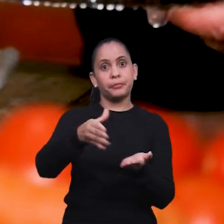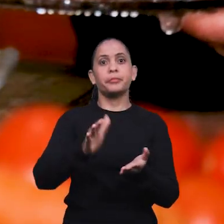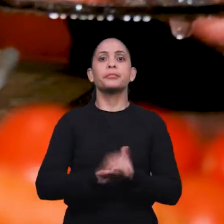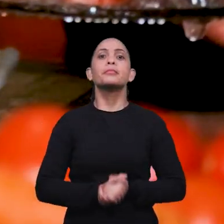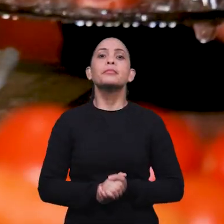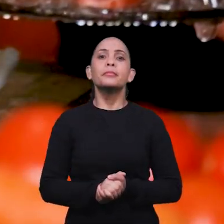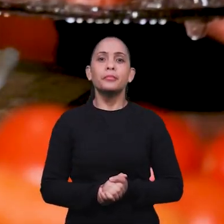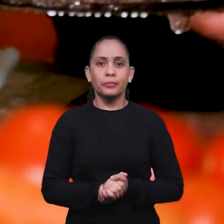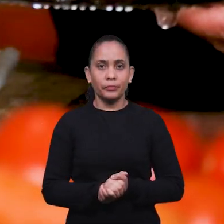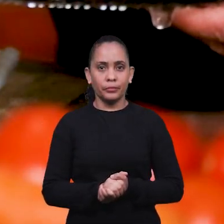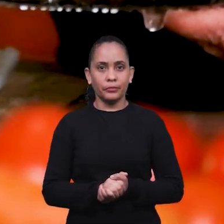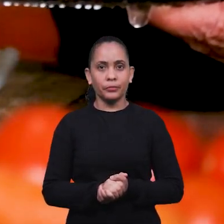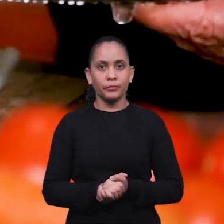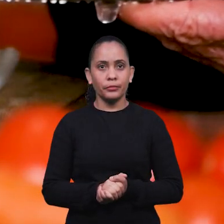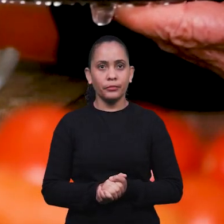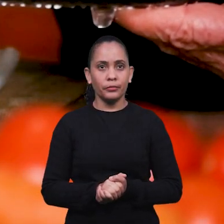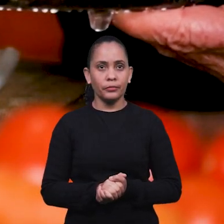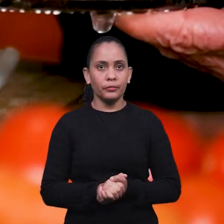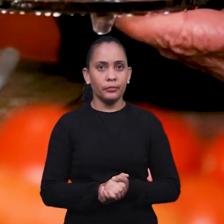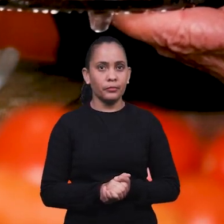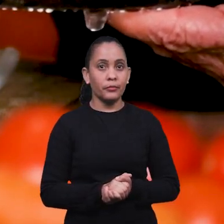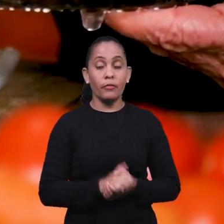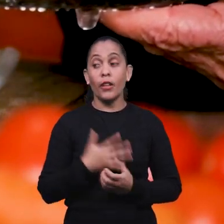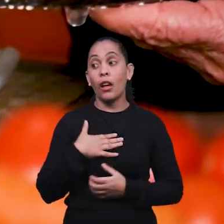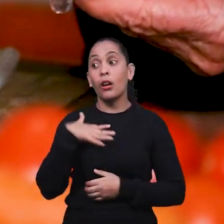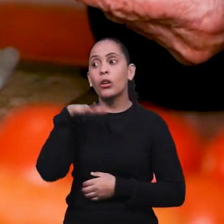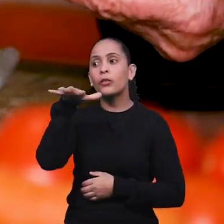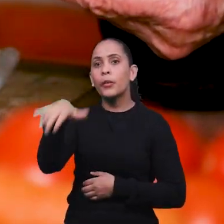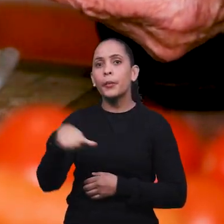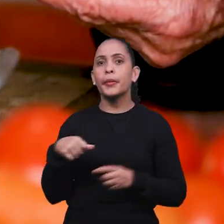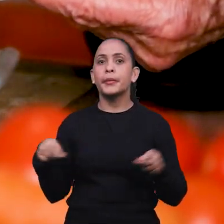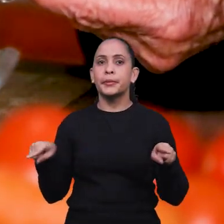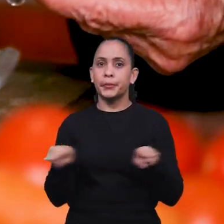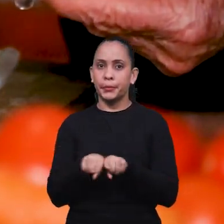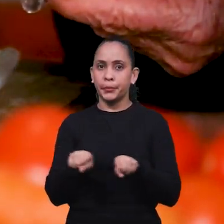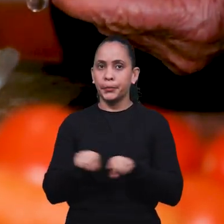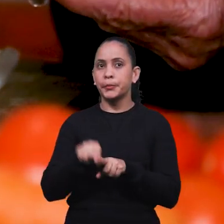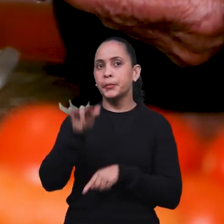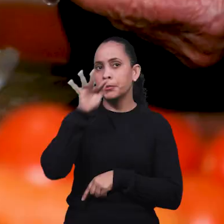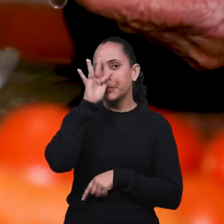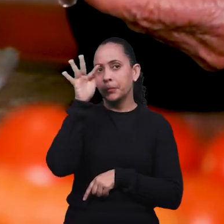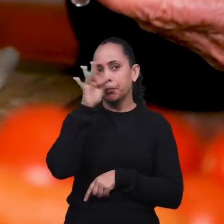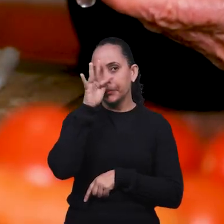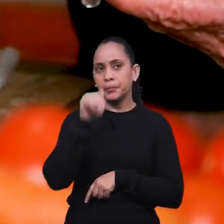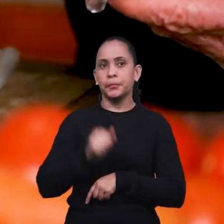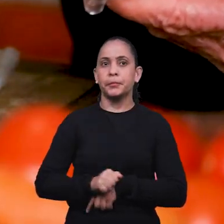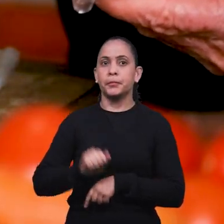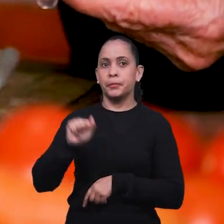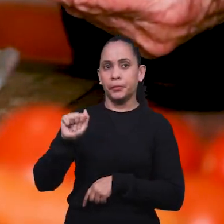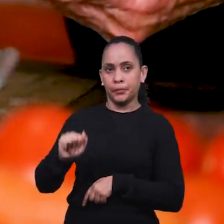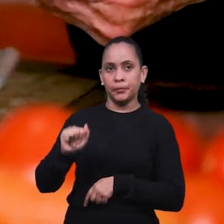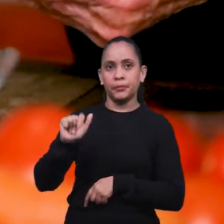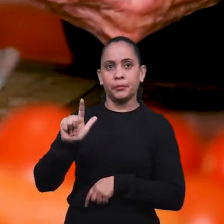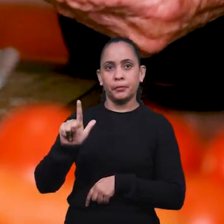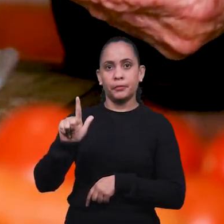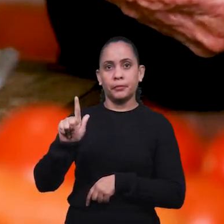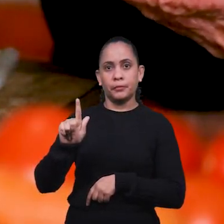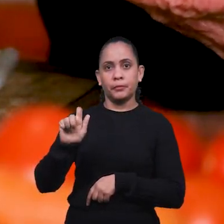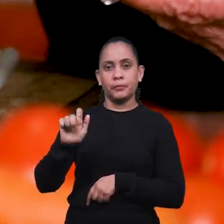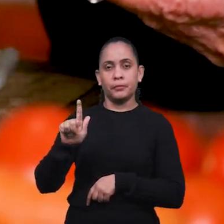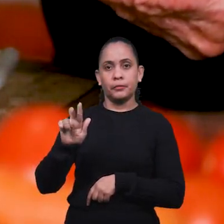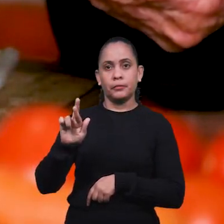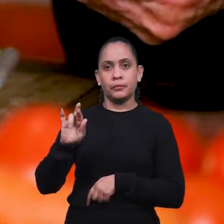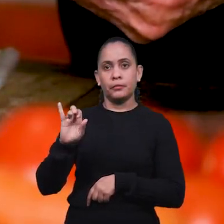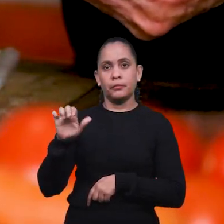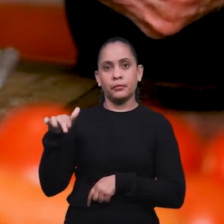Molho de tomate, calabresa. Vou pegar o alecrim também, irmã Glória. Aprender